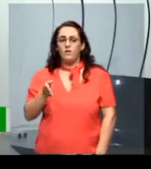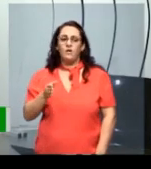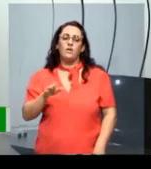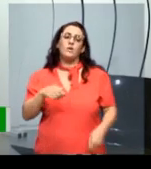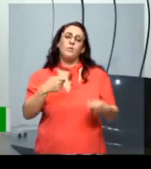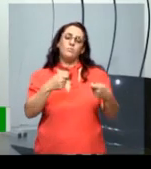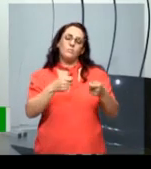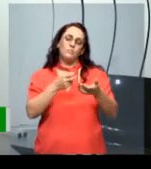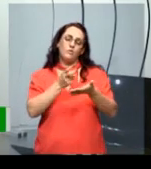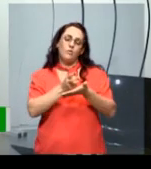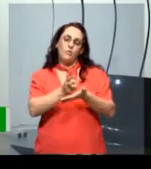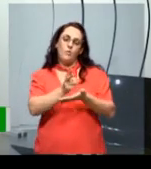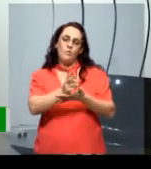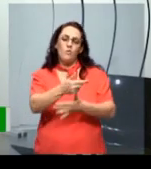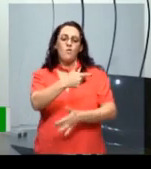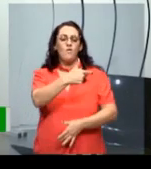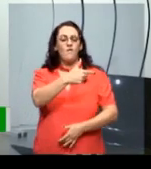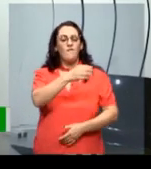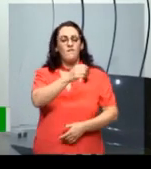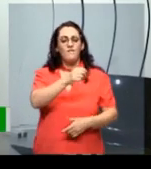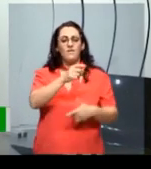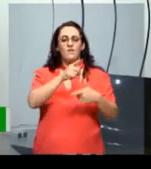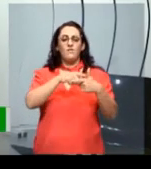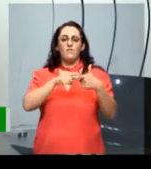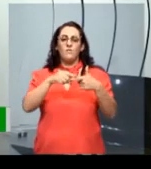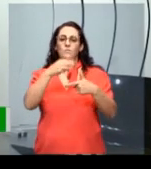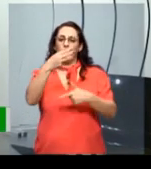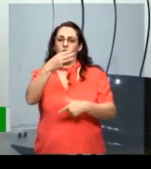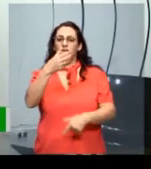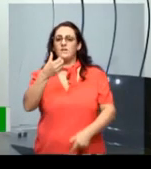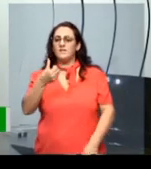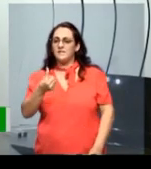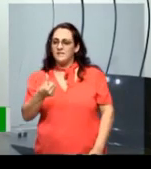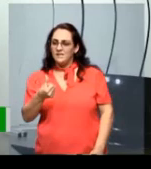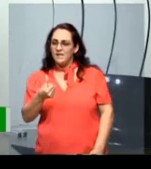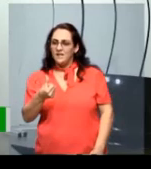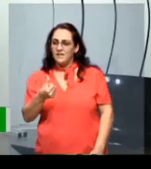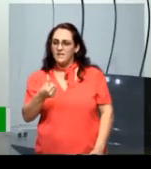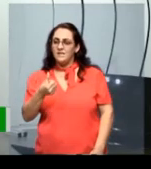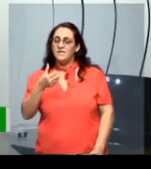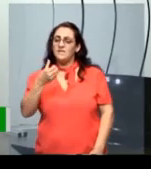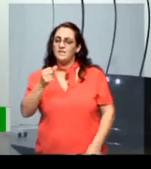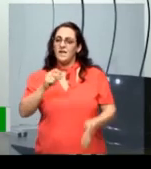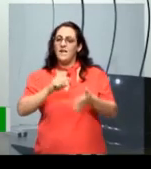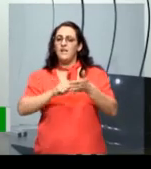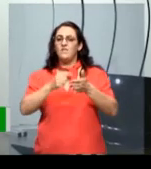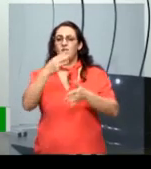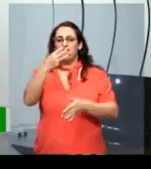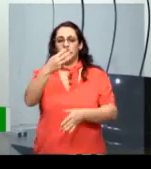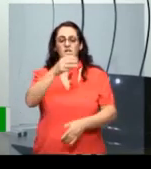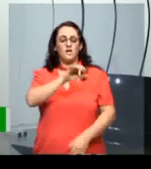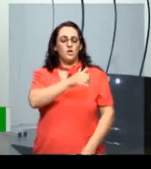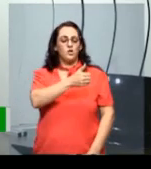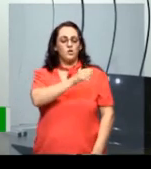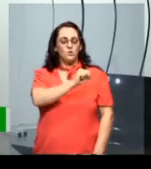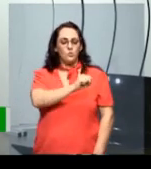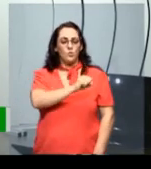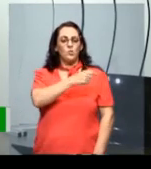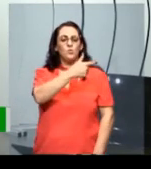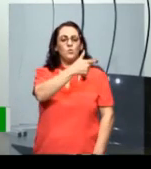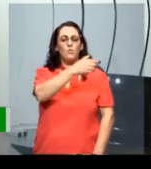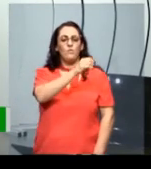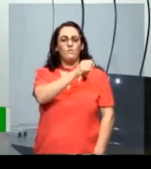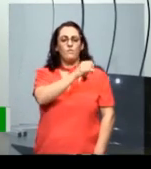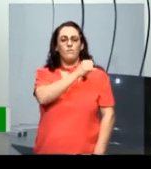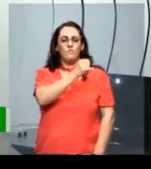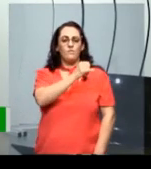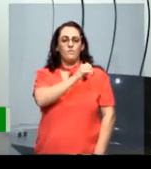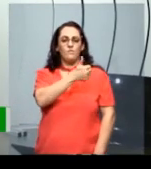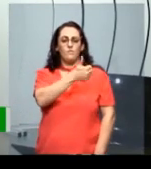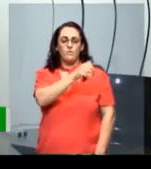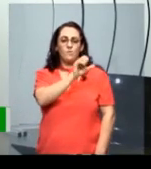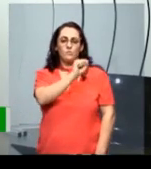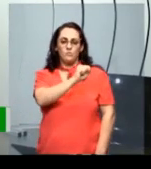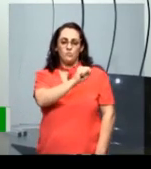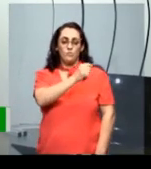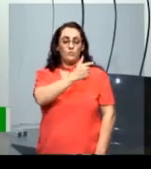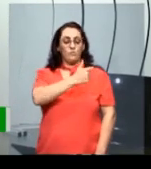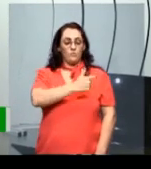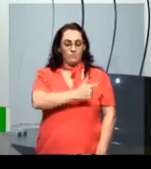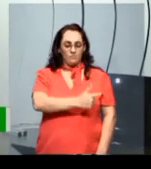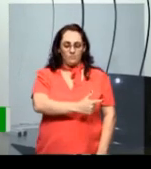20 dividido por 3, 6. 6 vezes 3, 18.